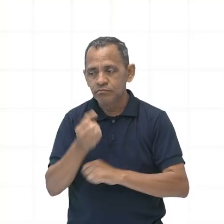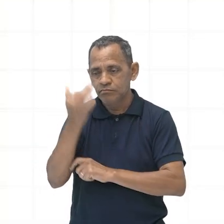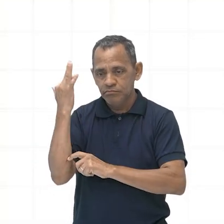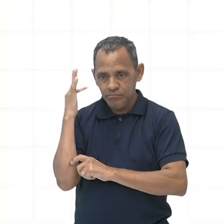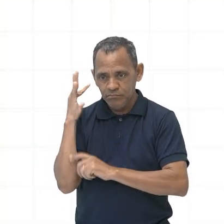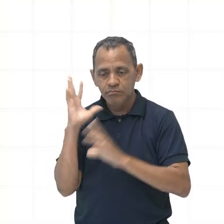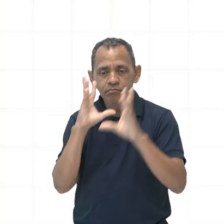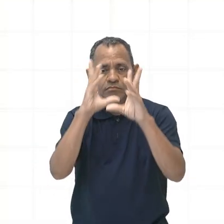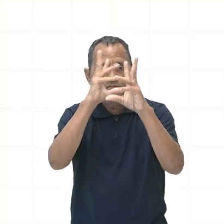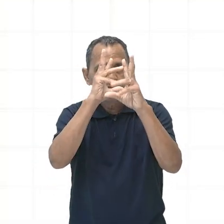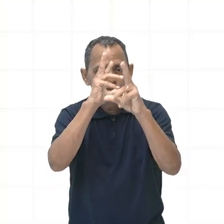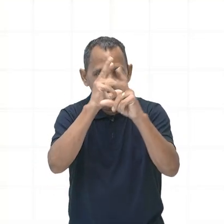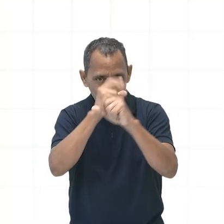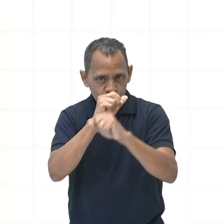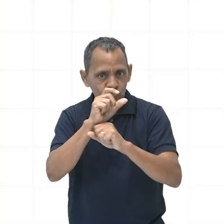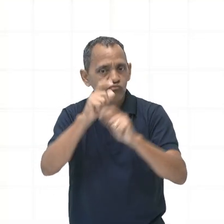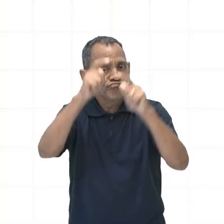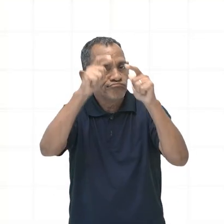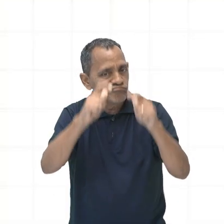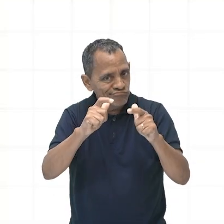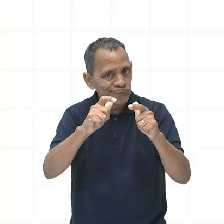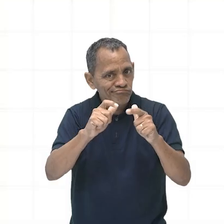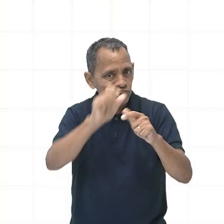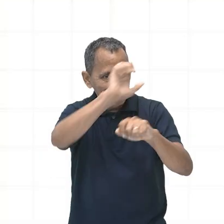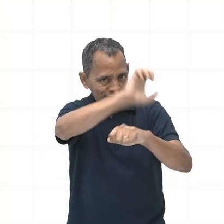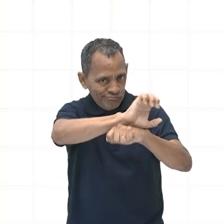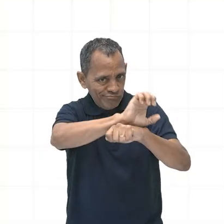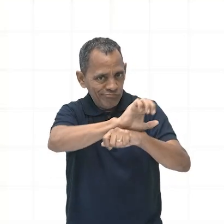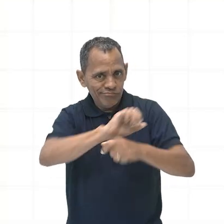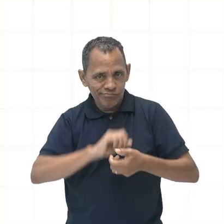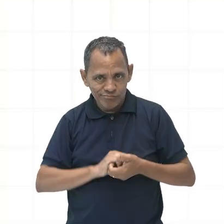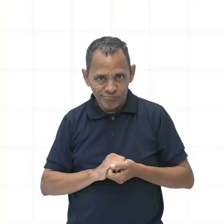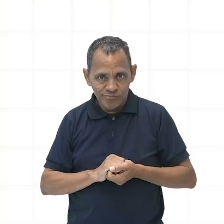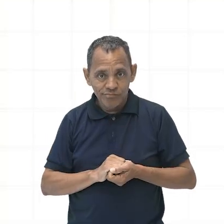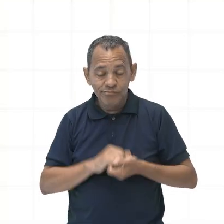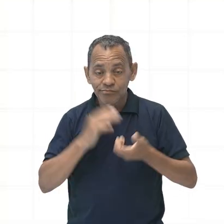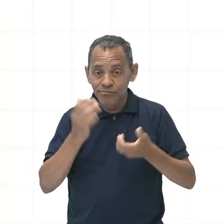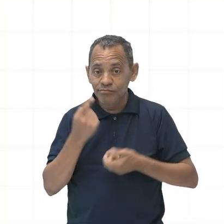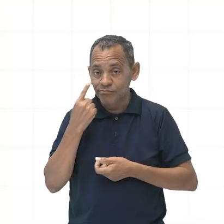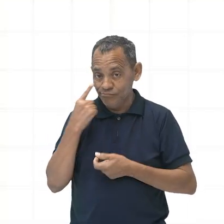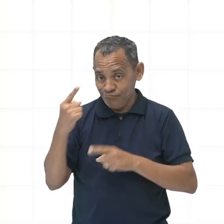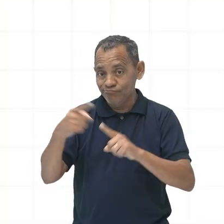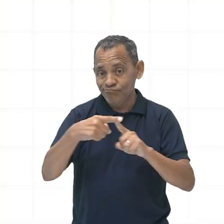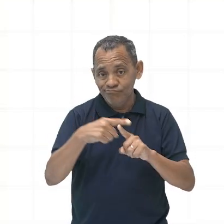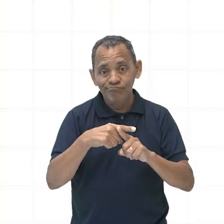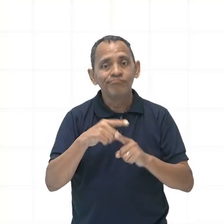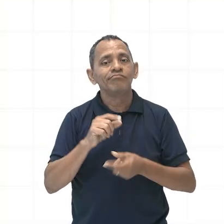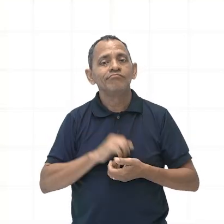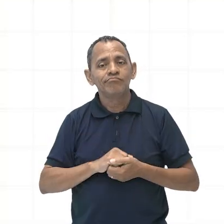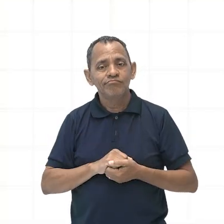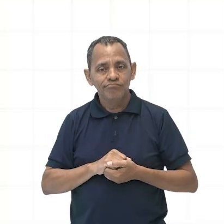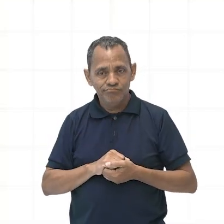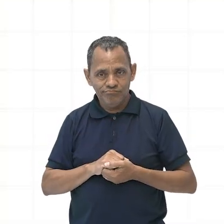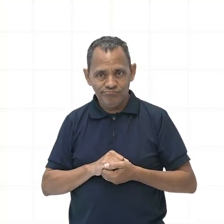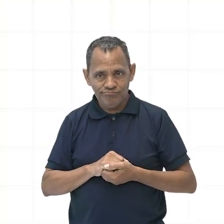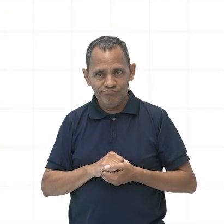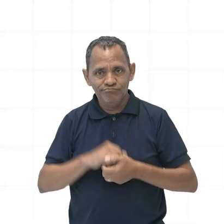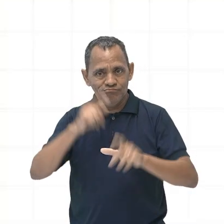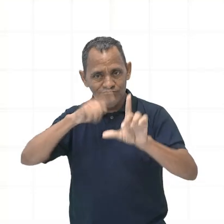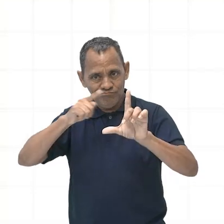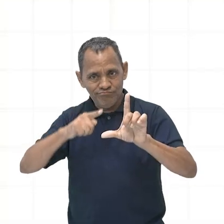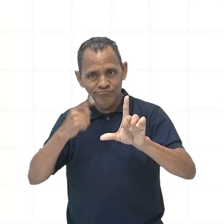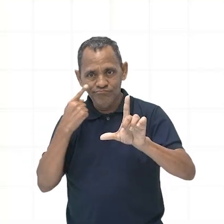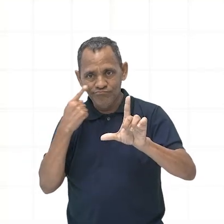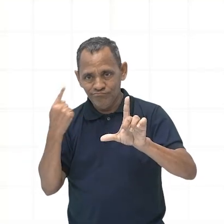ser a cor do estado. Então, esse tipo de gráfico, quando a gente vê nos telejornais, a gente